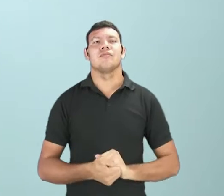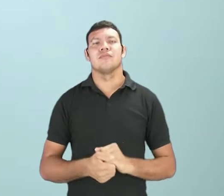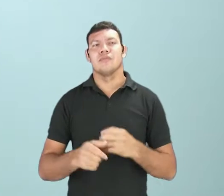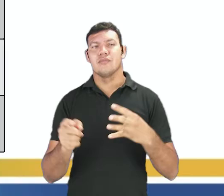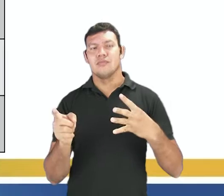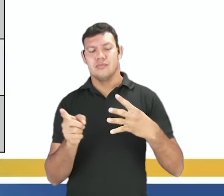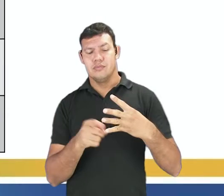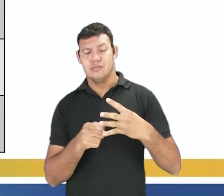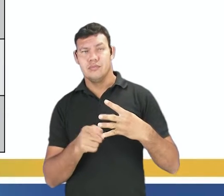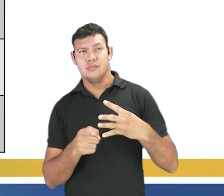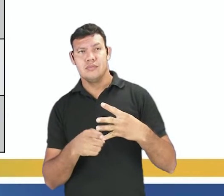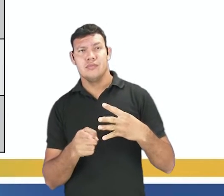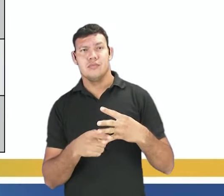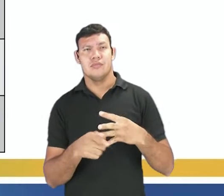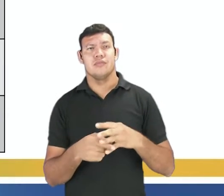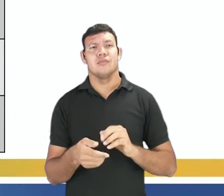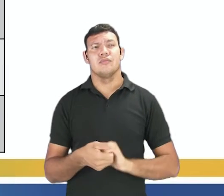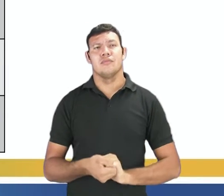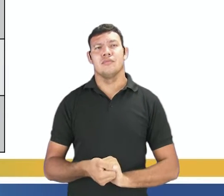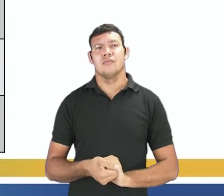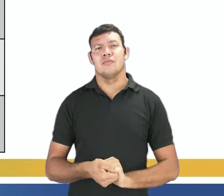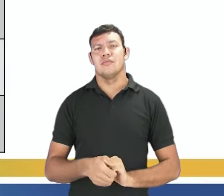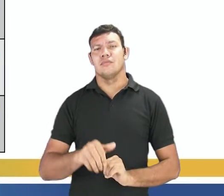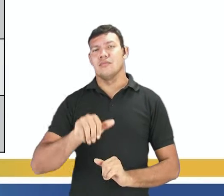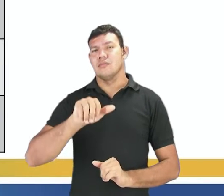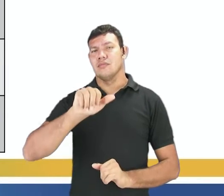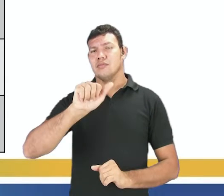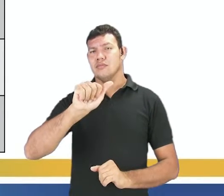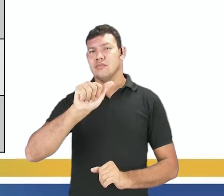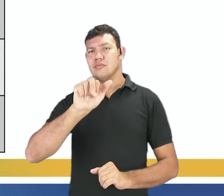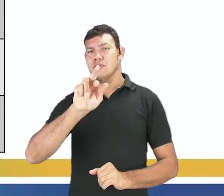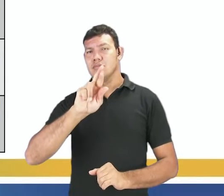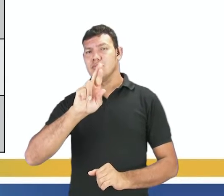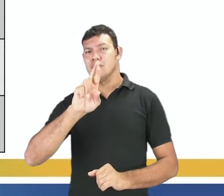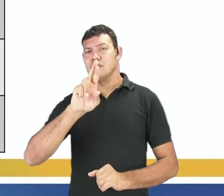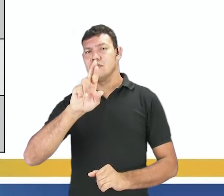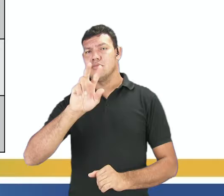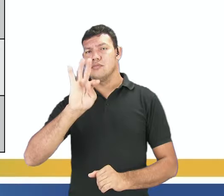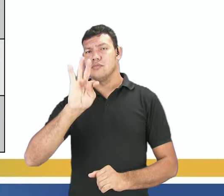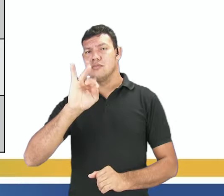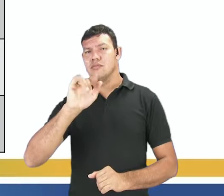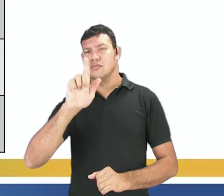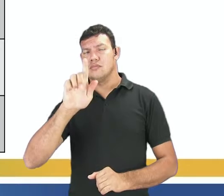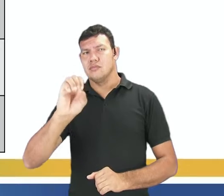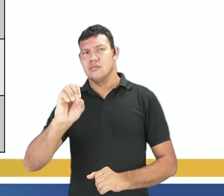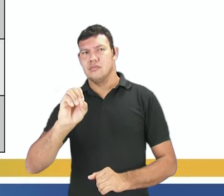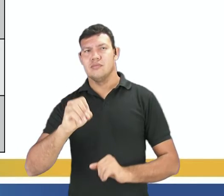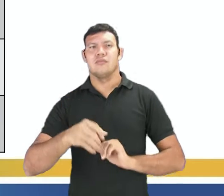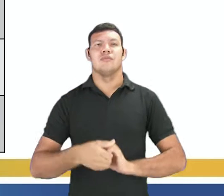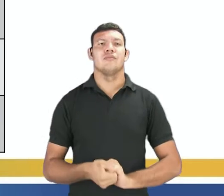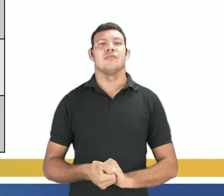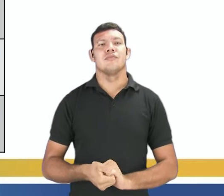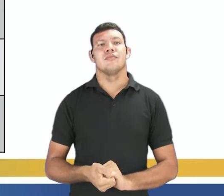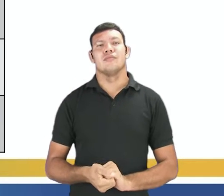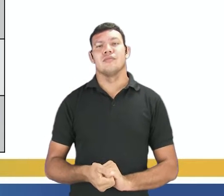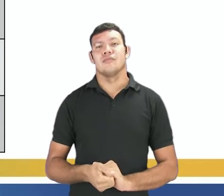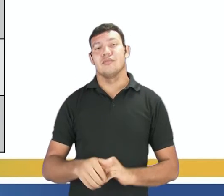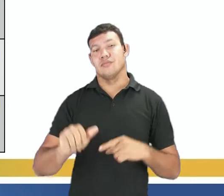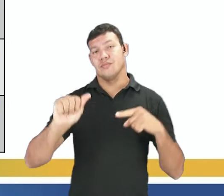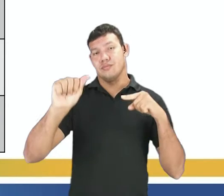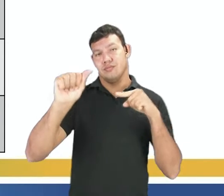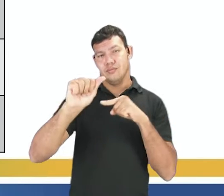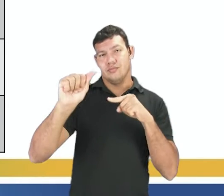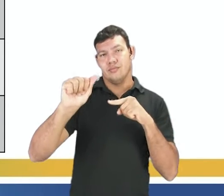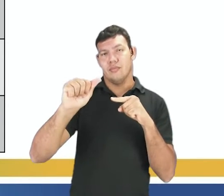que é bastante importante são os indefinite articles, ou os artigos indefinidos, que em inglês são dois, a